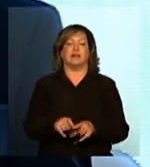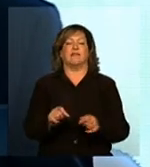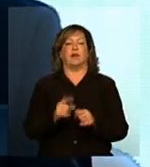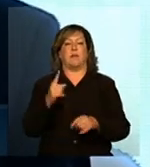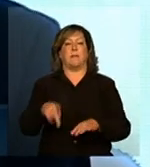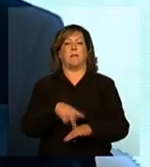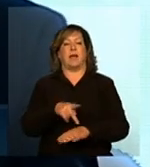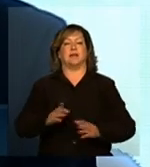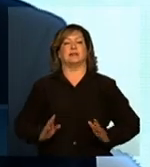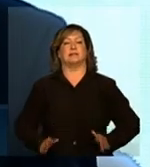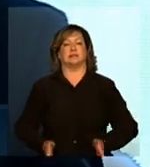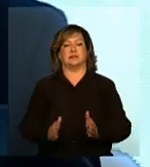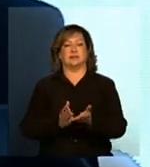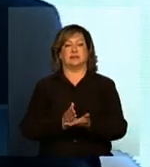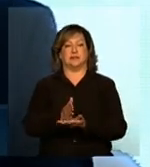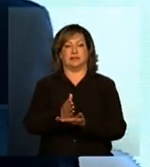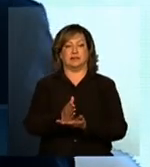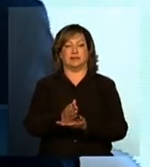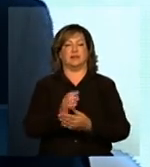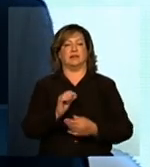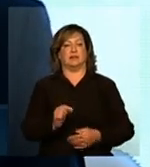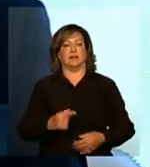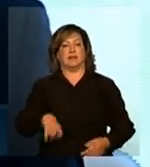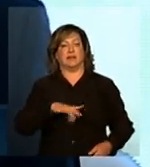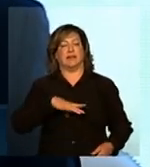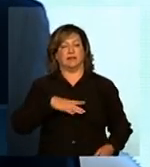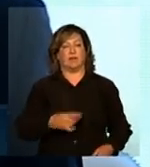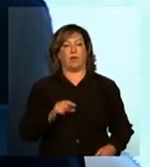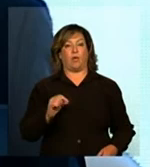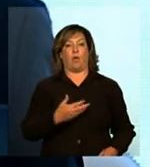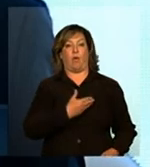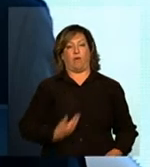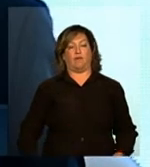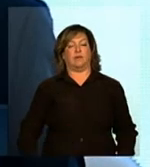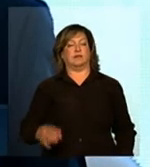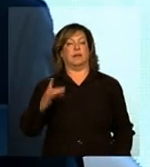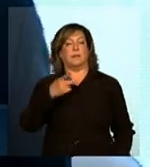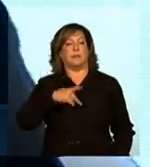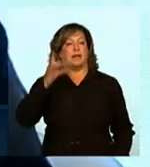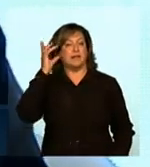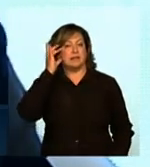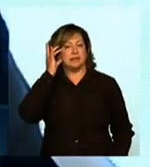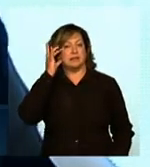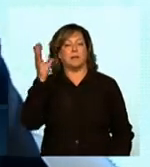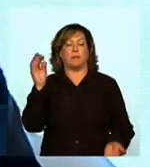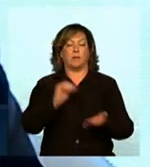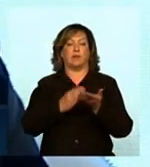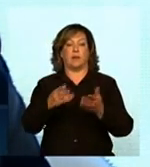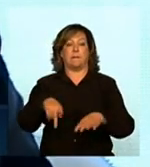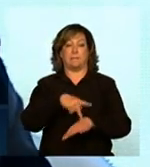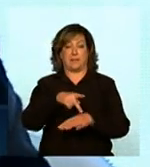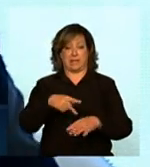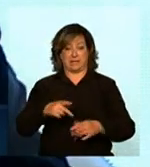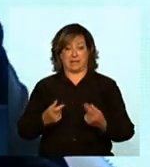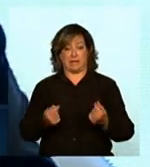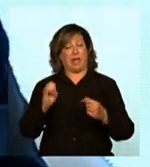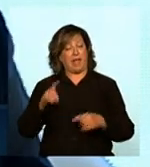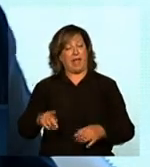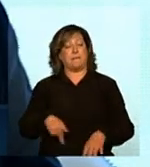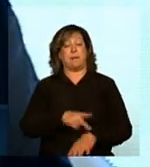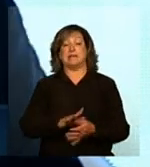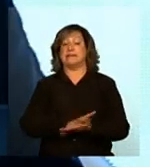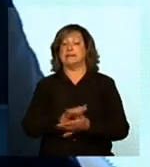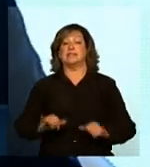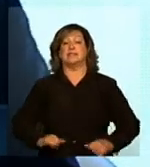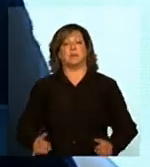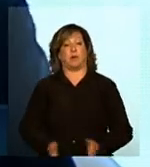né, que caminha em direção àquele desafio que o governo da presidenta Dilma colocou para si mesmo: país rico é país sem